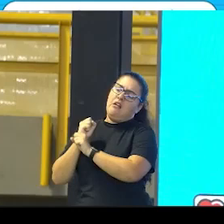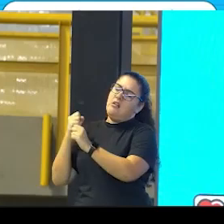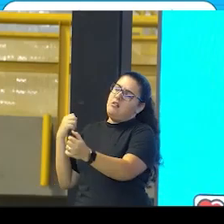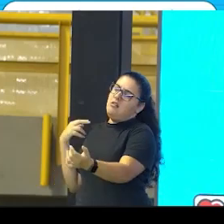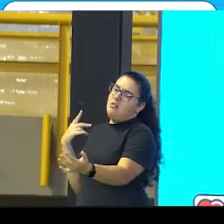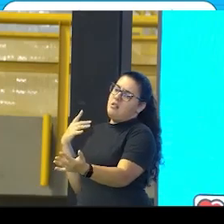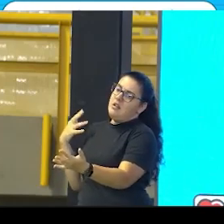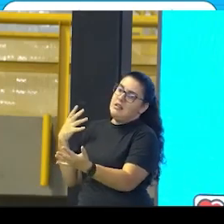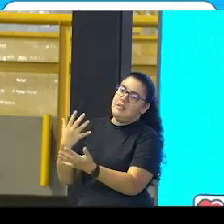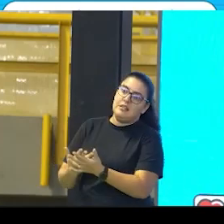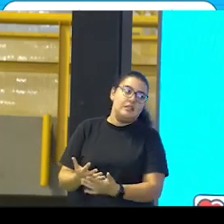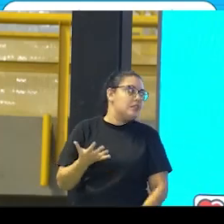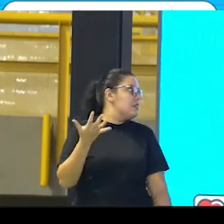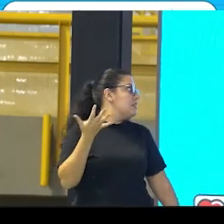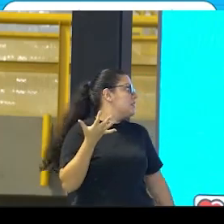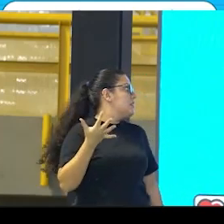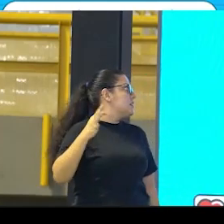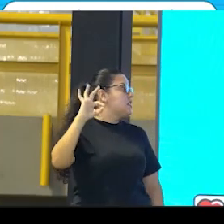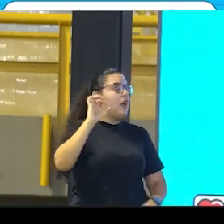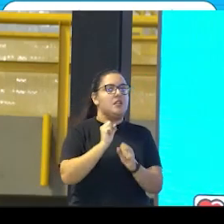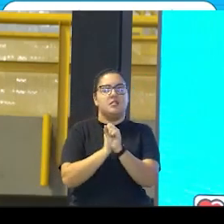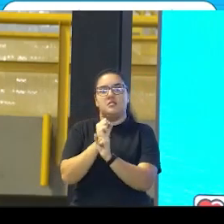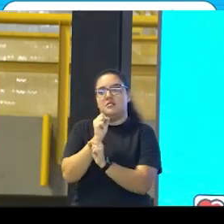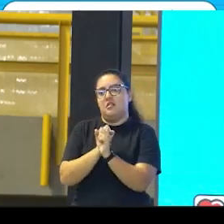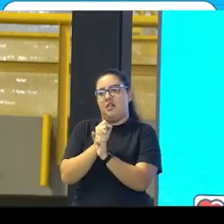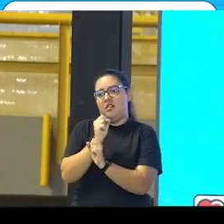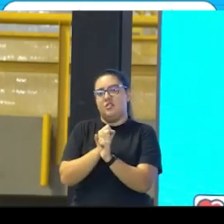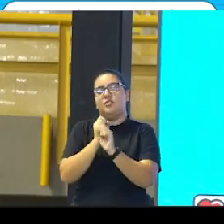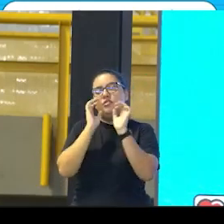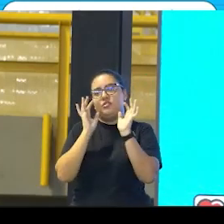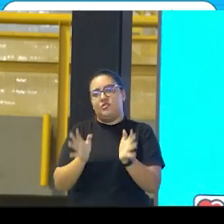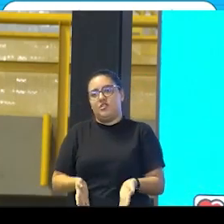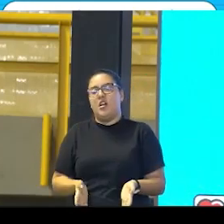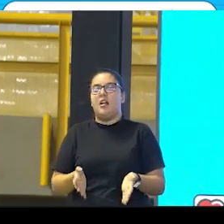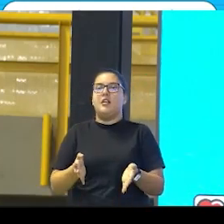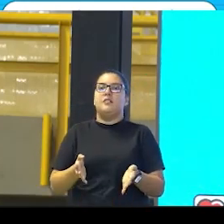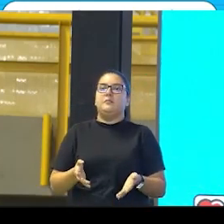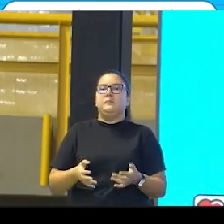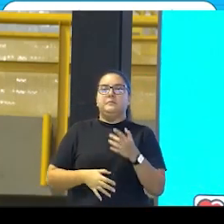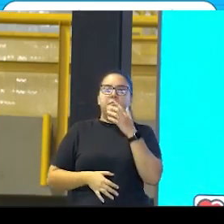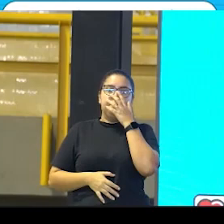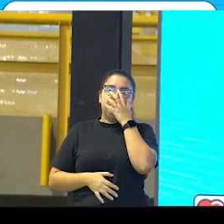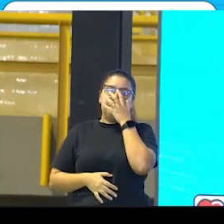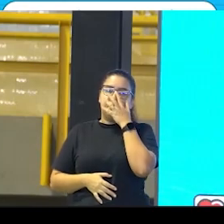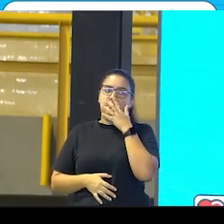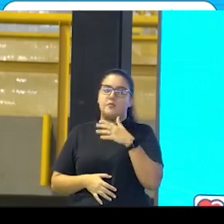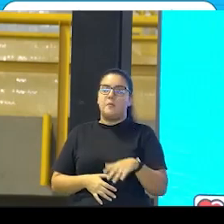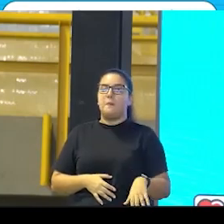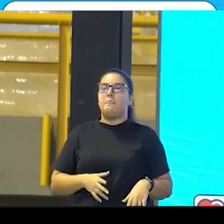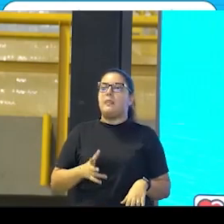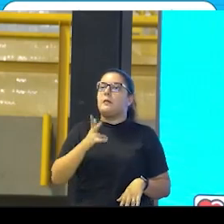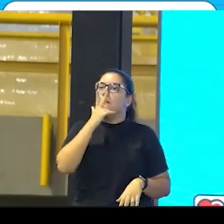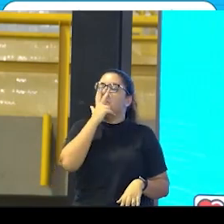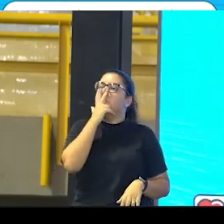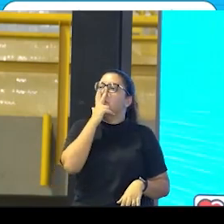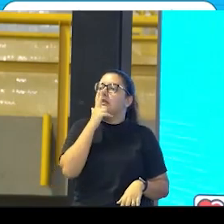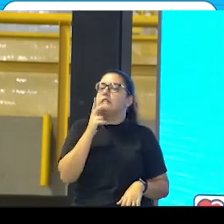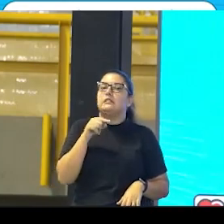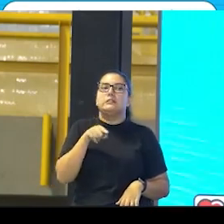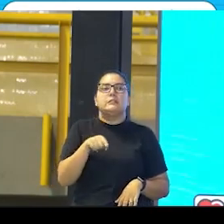tá? O Academia Enem, todos nós chegamos aqui com a energia lá em cima. E uma energia